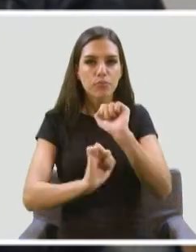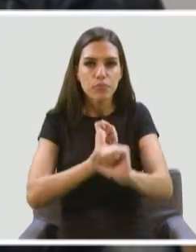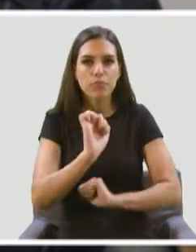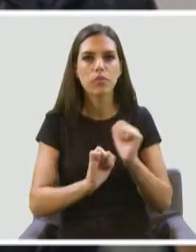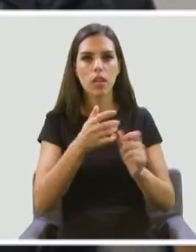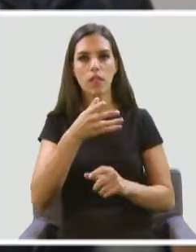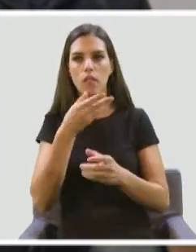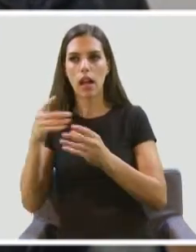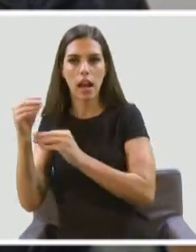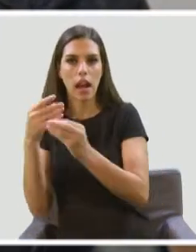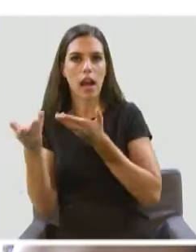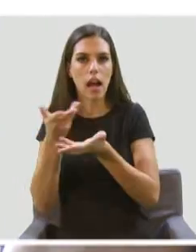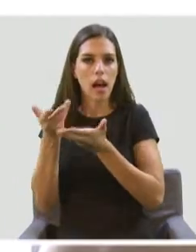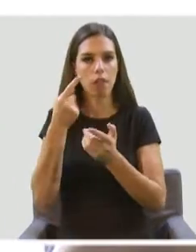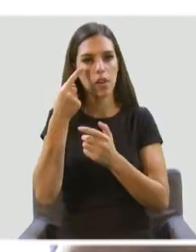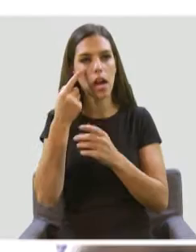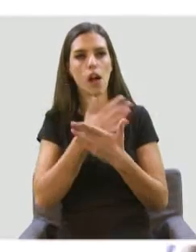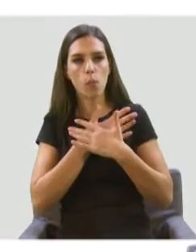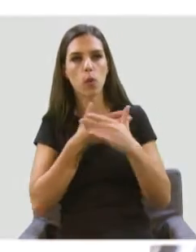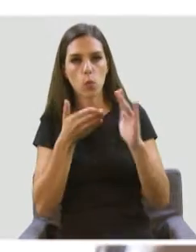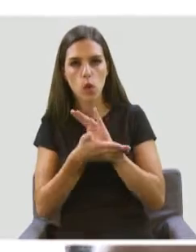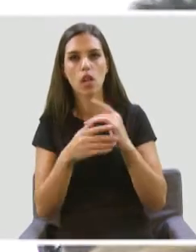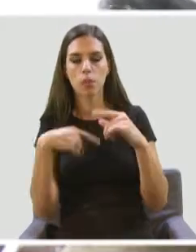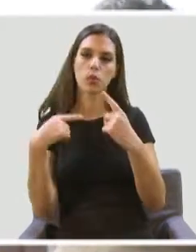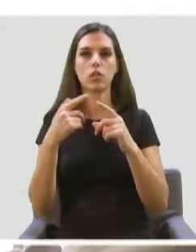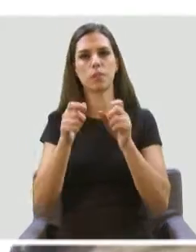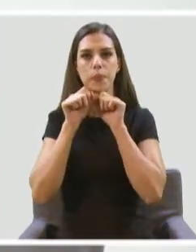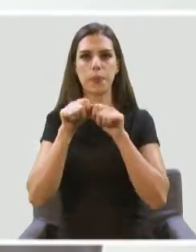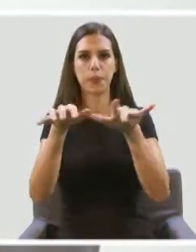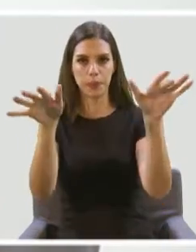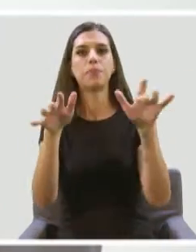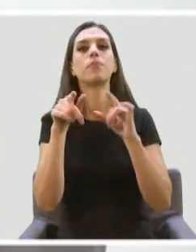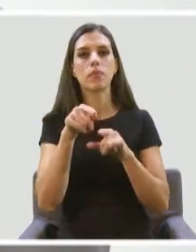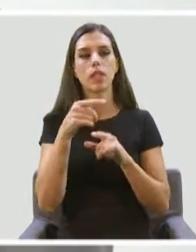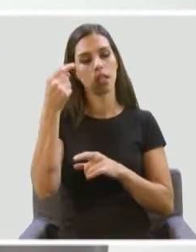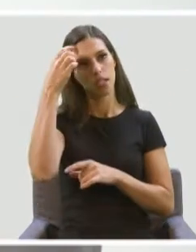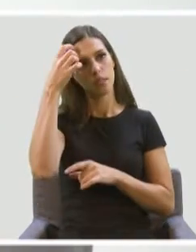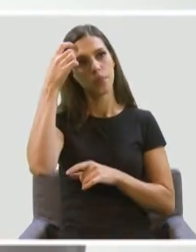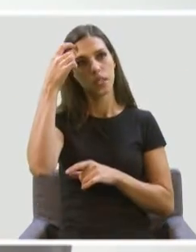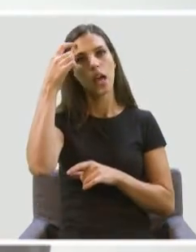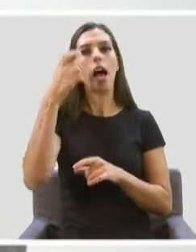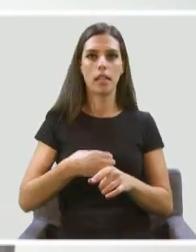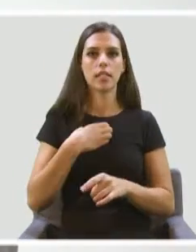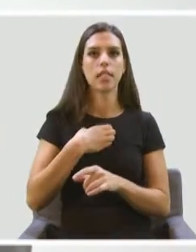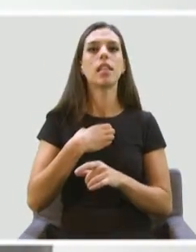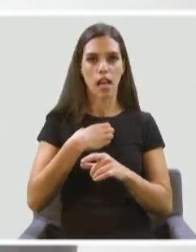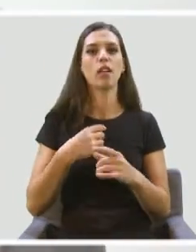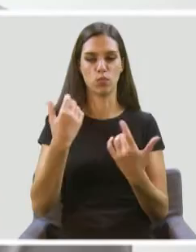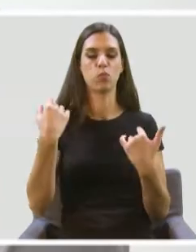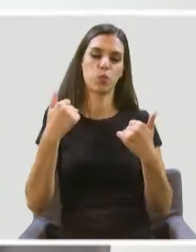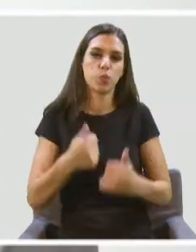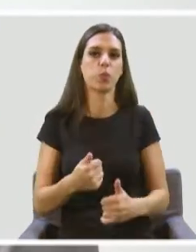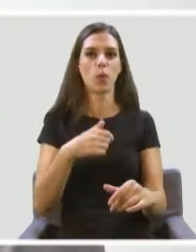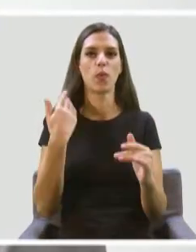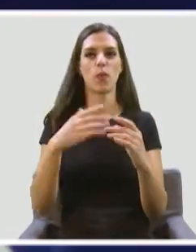aqui. Começam a falar, começam a perceber que aquele meu amigo entrou, começam a ver feedback e então começam a sentir que, de facto, é um bom sítio para